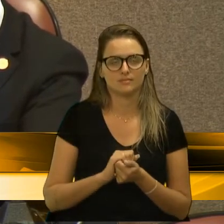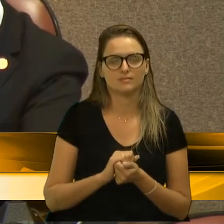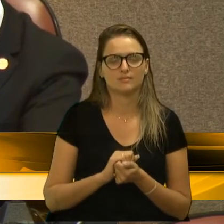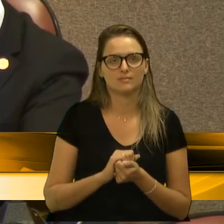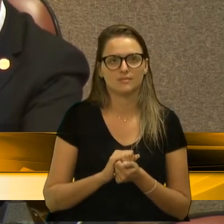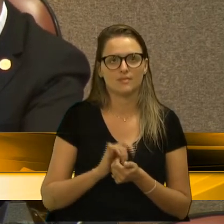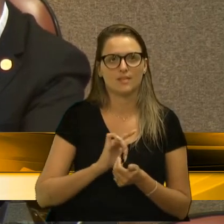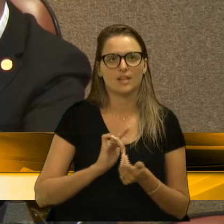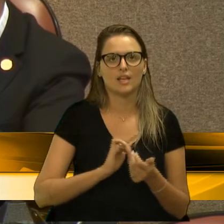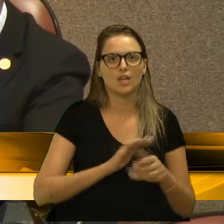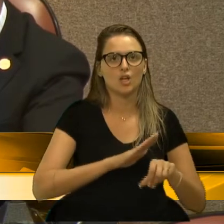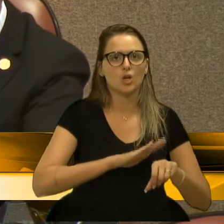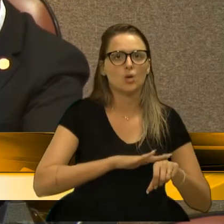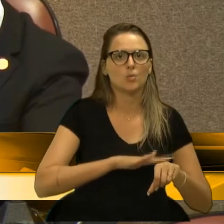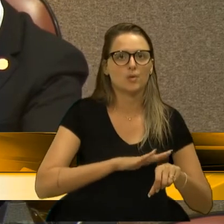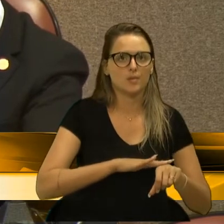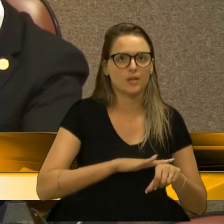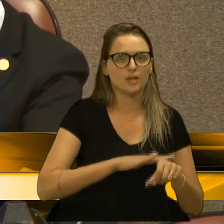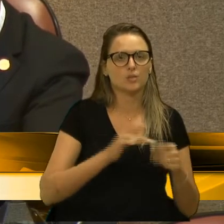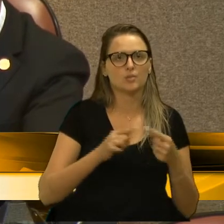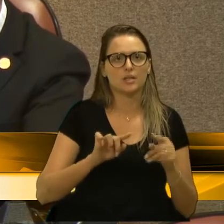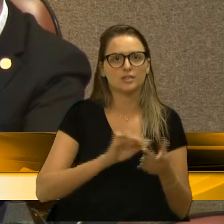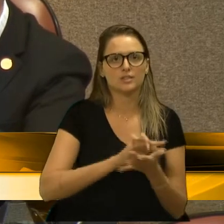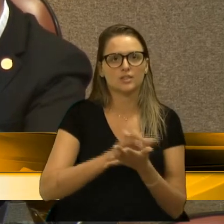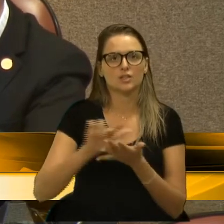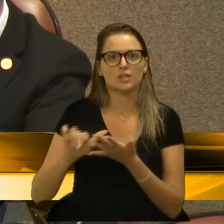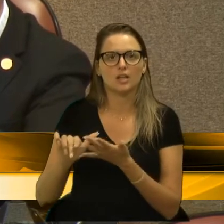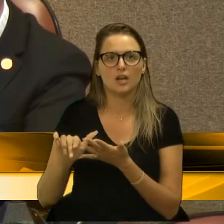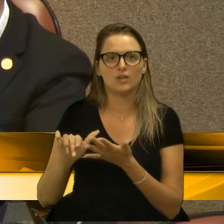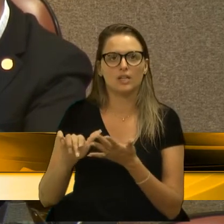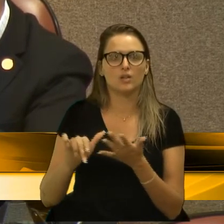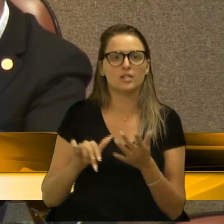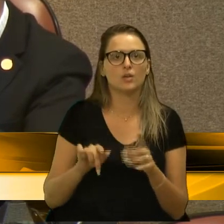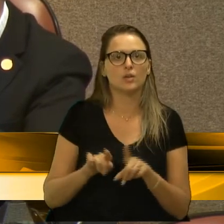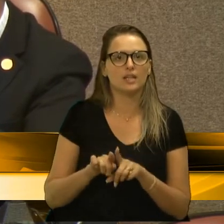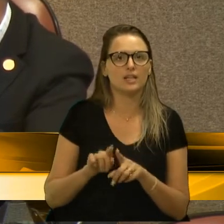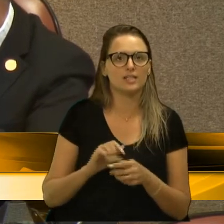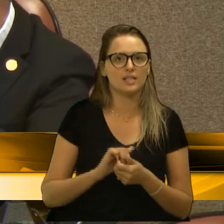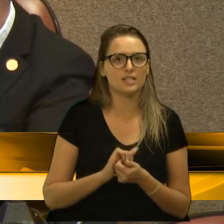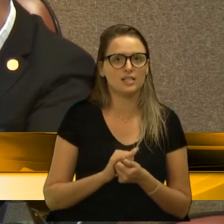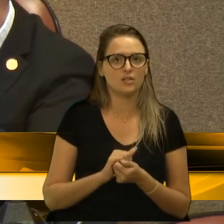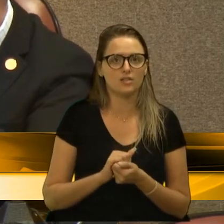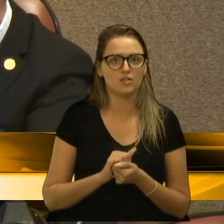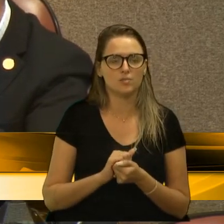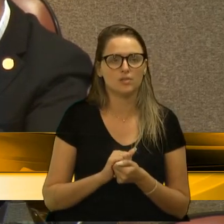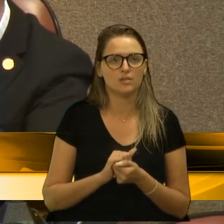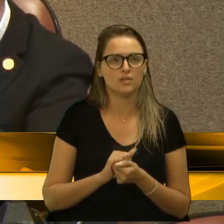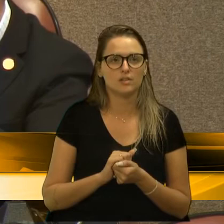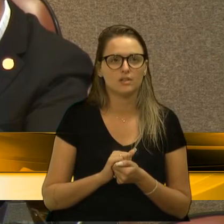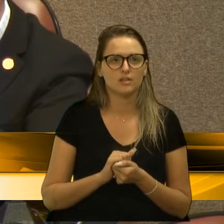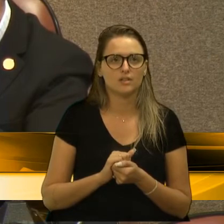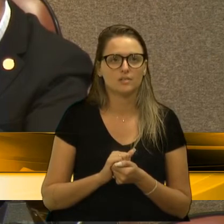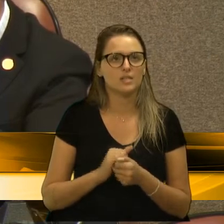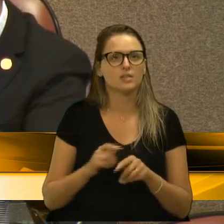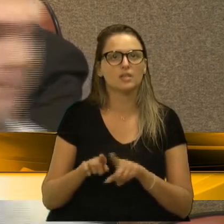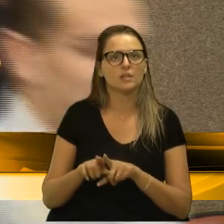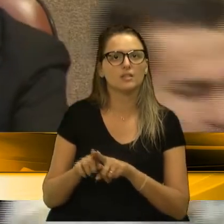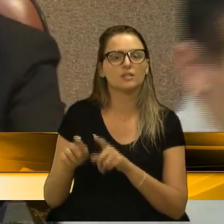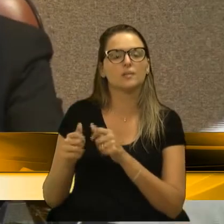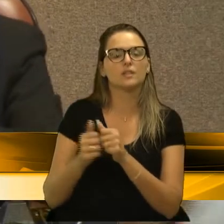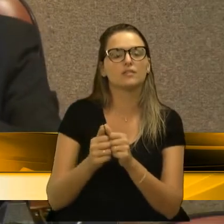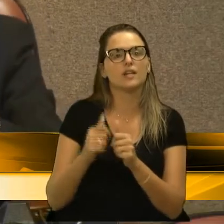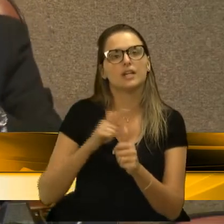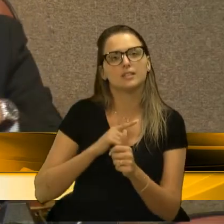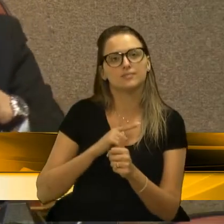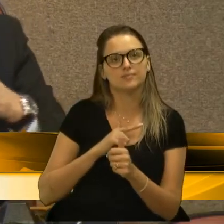desses últimos anos, mas de diversos anos, principalmente com a instituição POP ali, né, os nossos moradores de